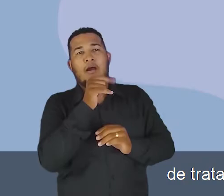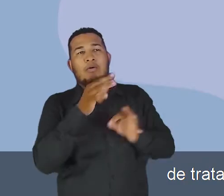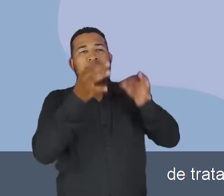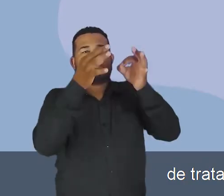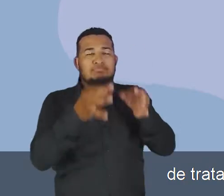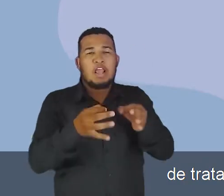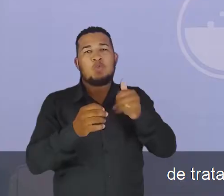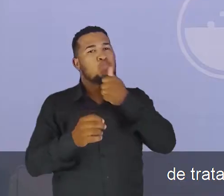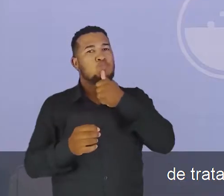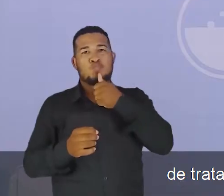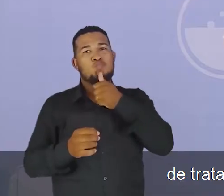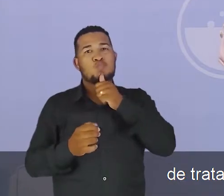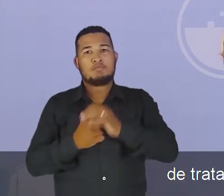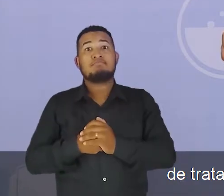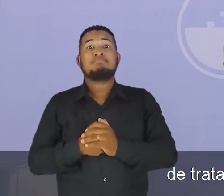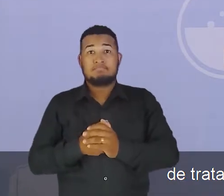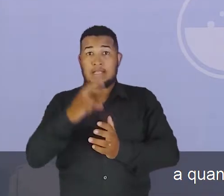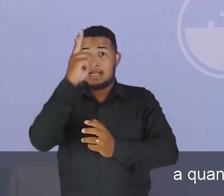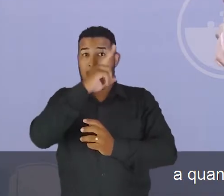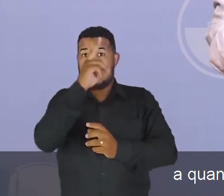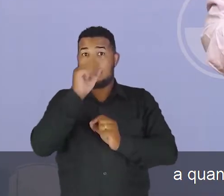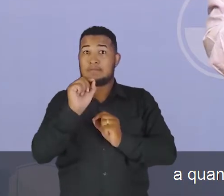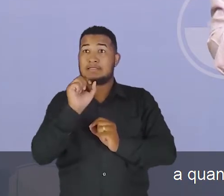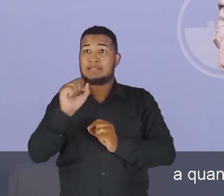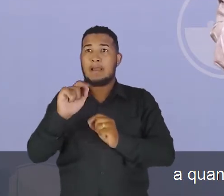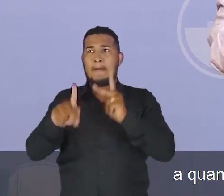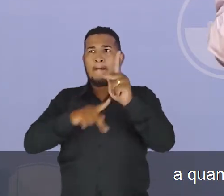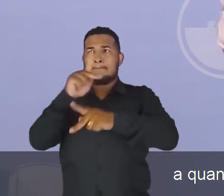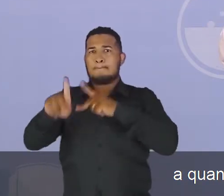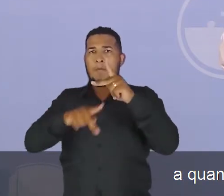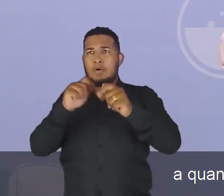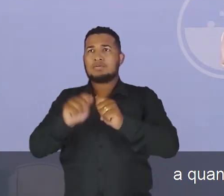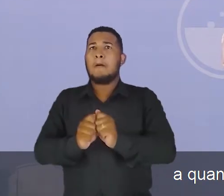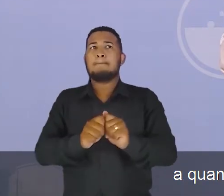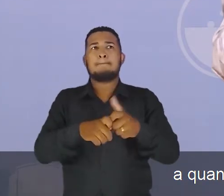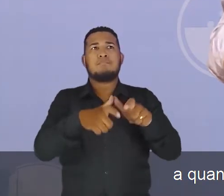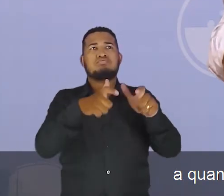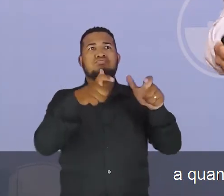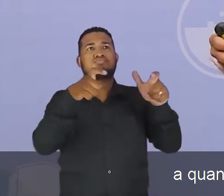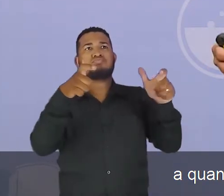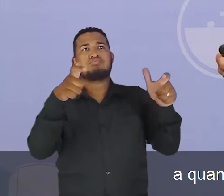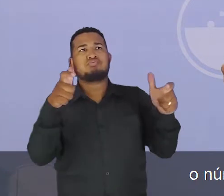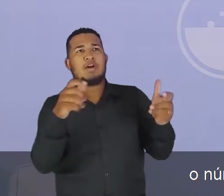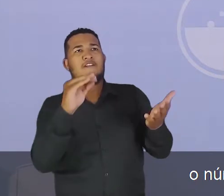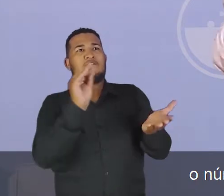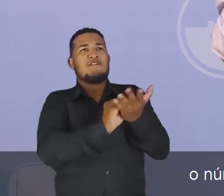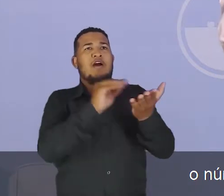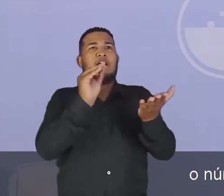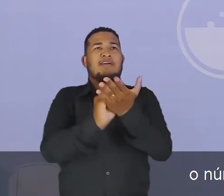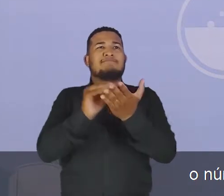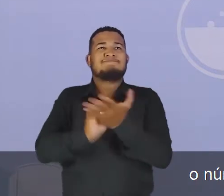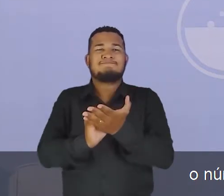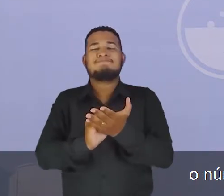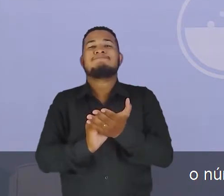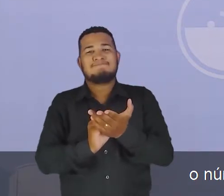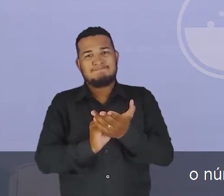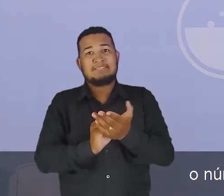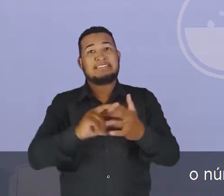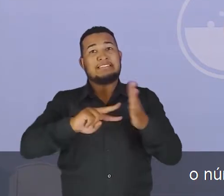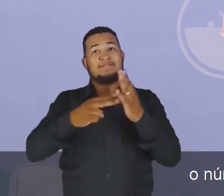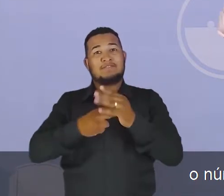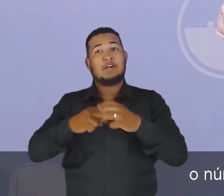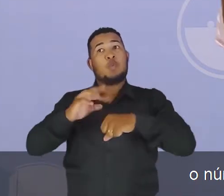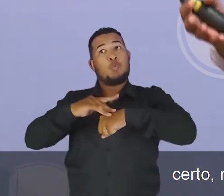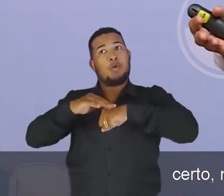volta para cá, lembra aí, quanto menor a quantidade de população abastecida com água tratada, maior o número de doenças relacionadas